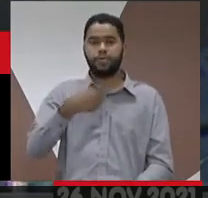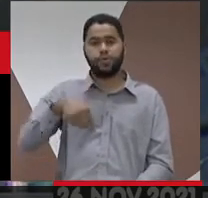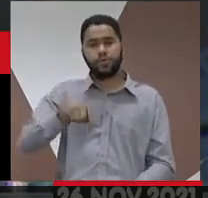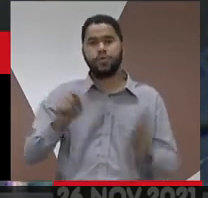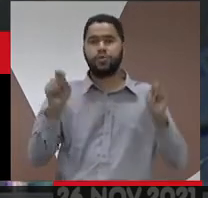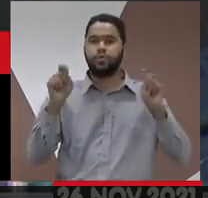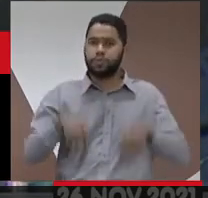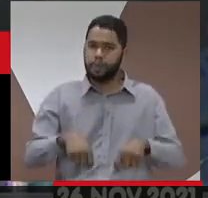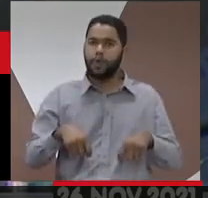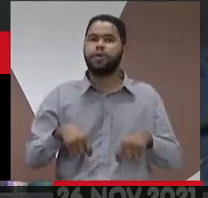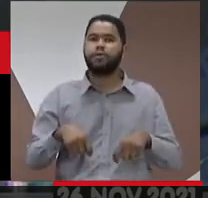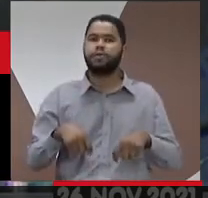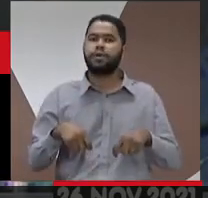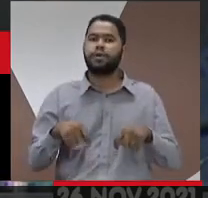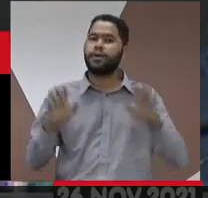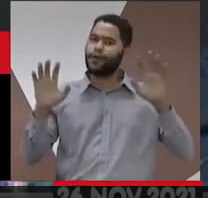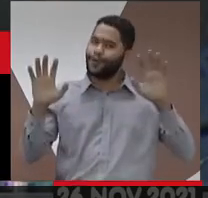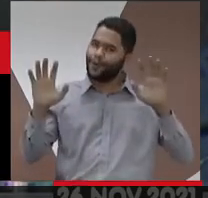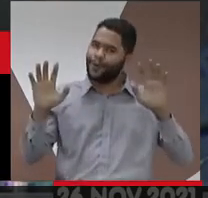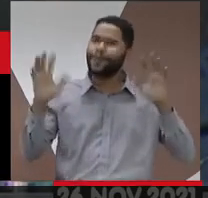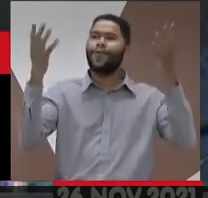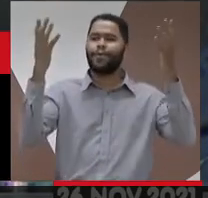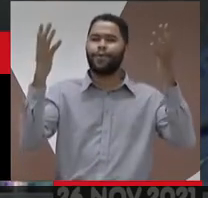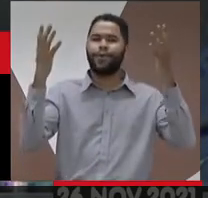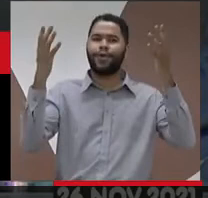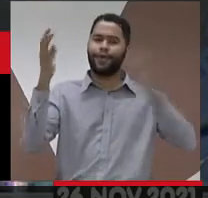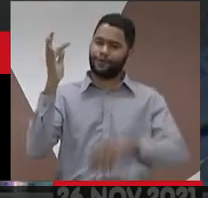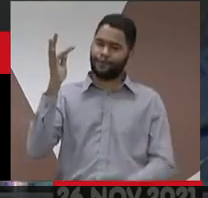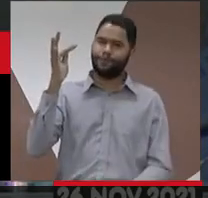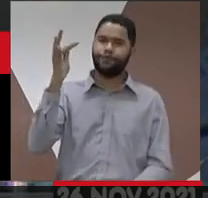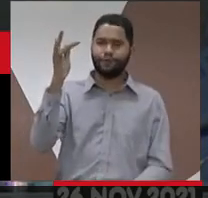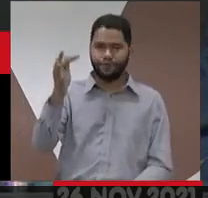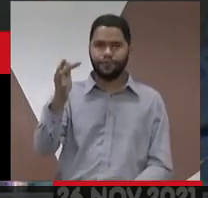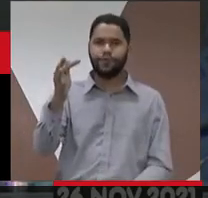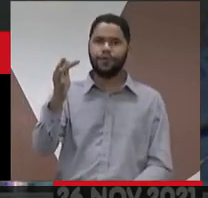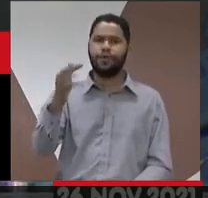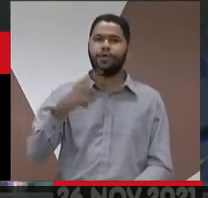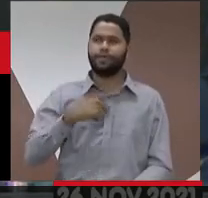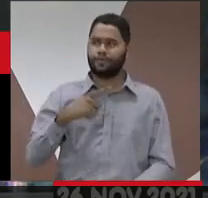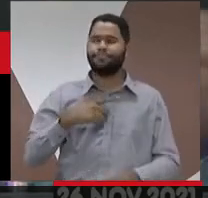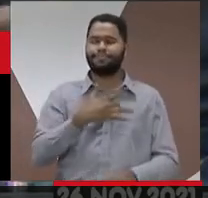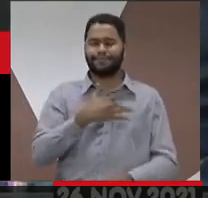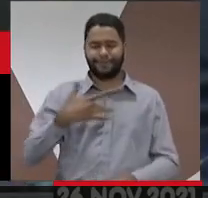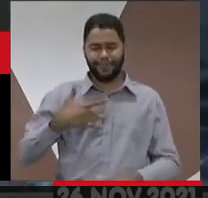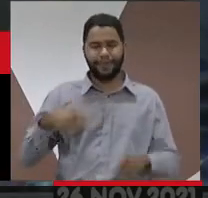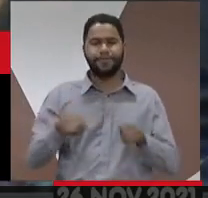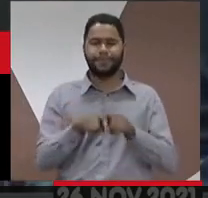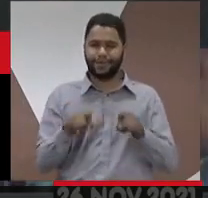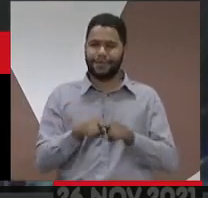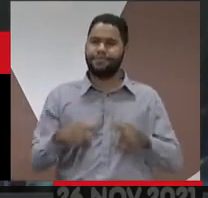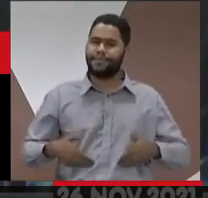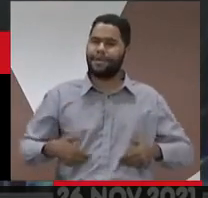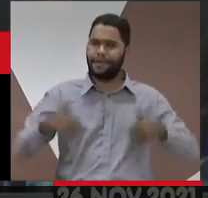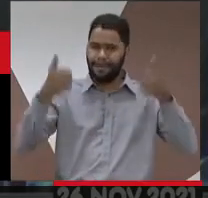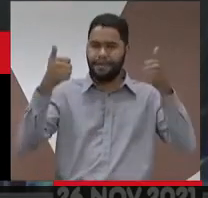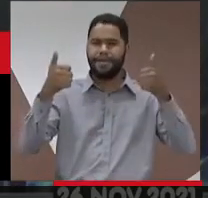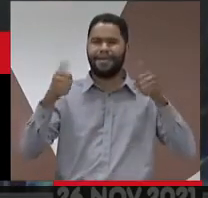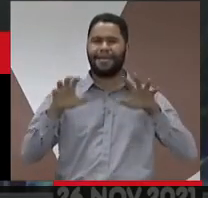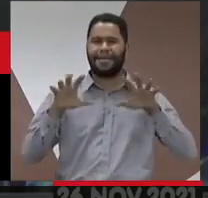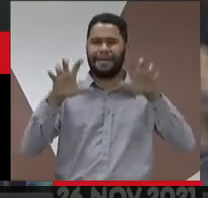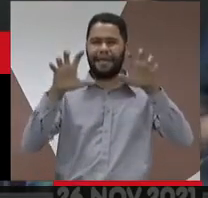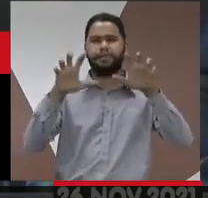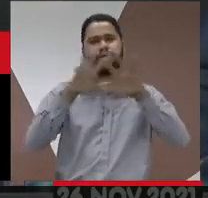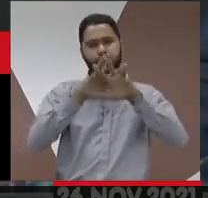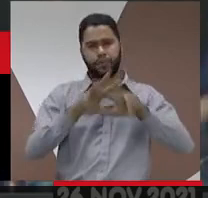possa comemorar, se Deus quiser, né, não só que ele tenha saúde e recupere dessa